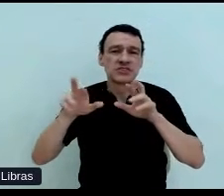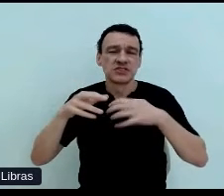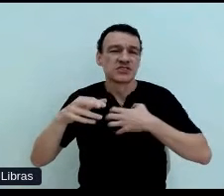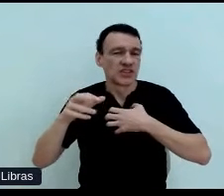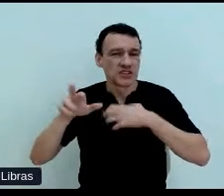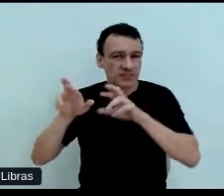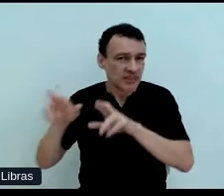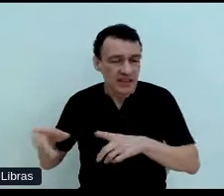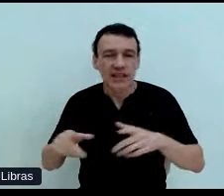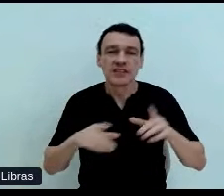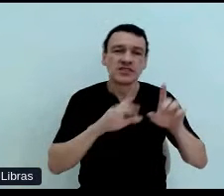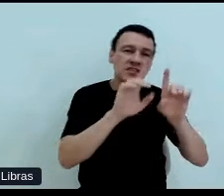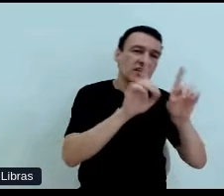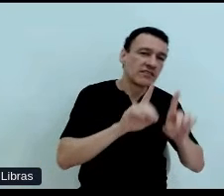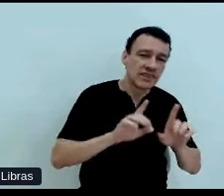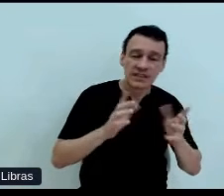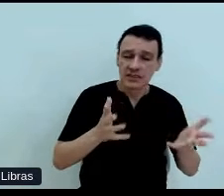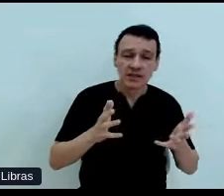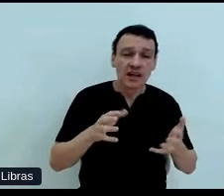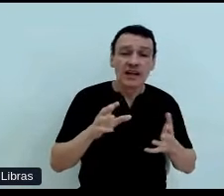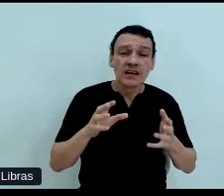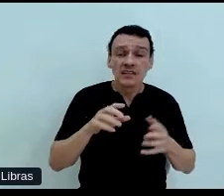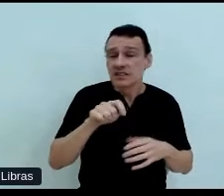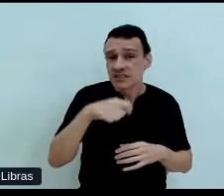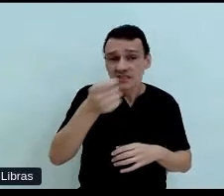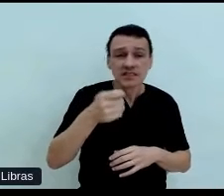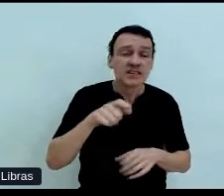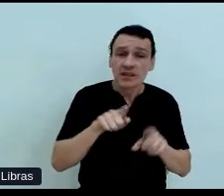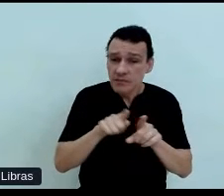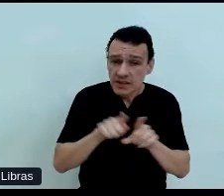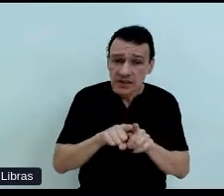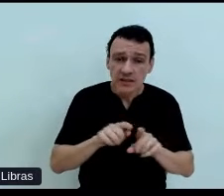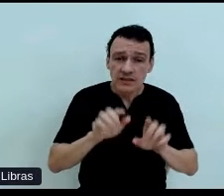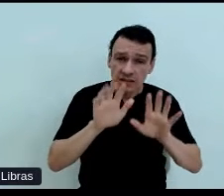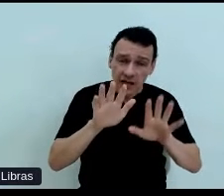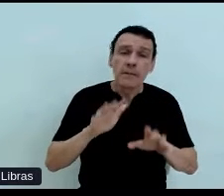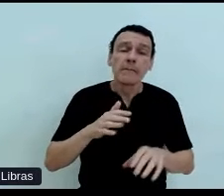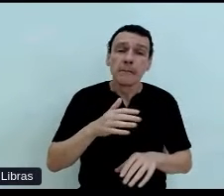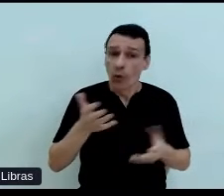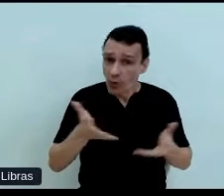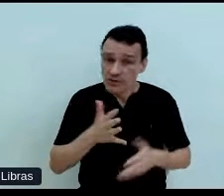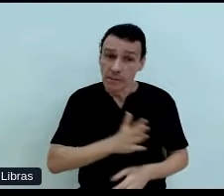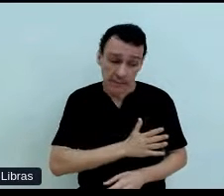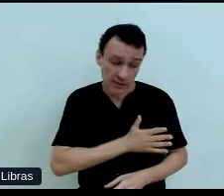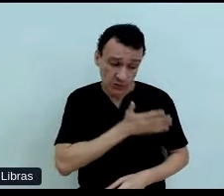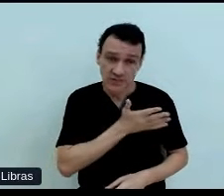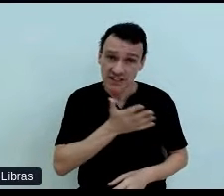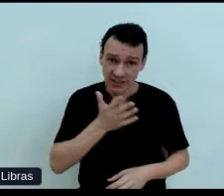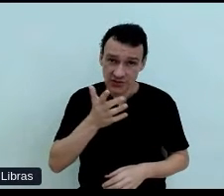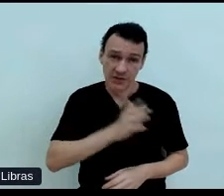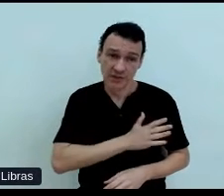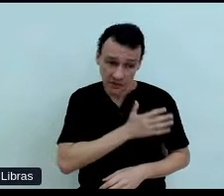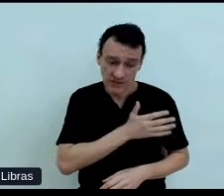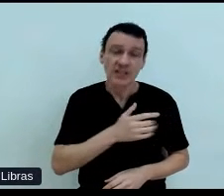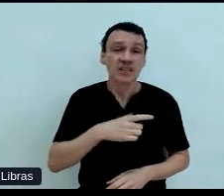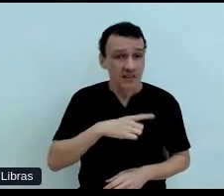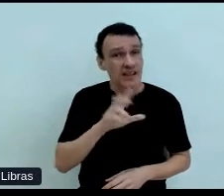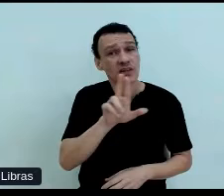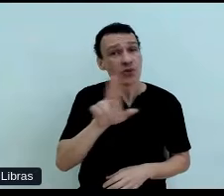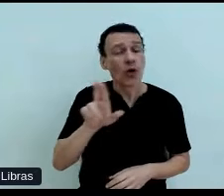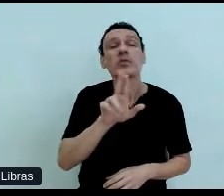hoje, esse preconceito tem nome, né? Chama-se capacitismo. Então, era um preconceito que